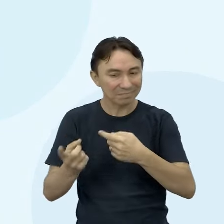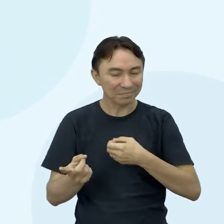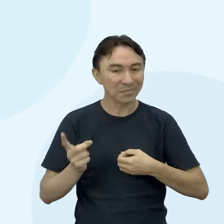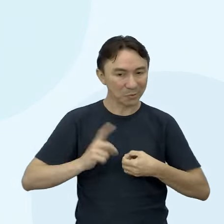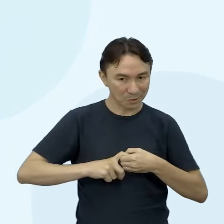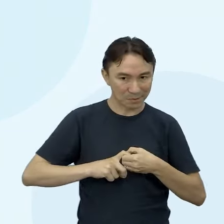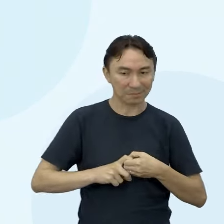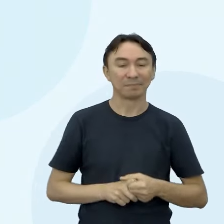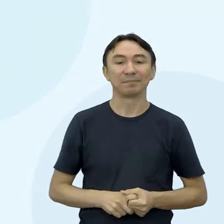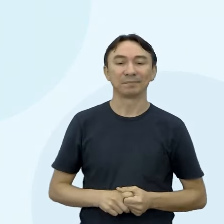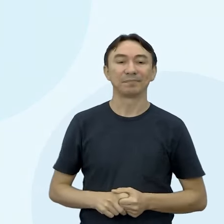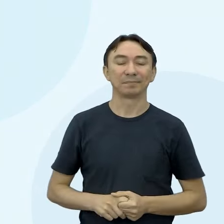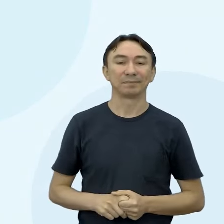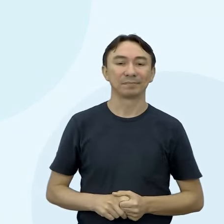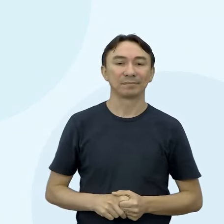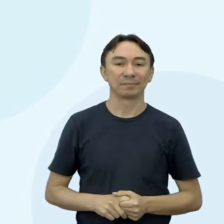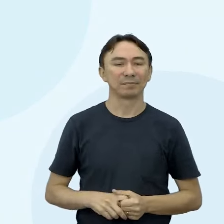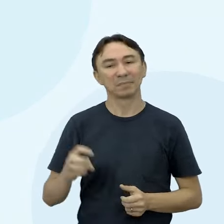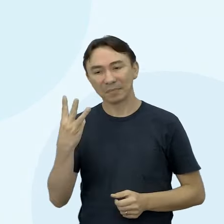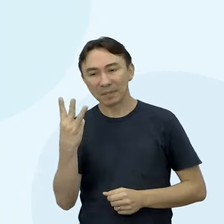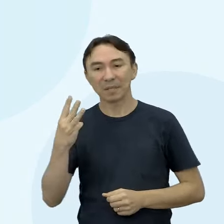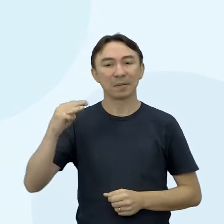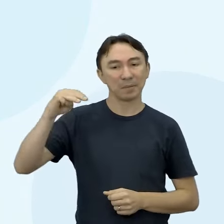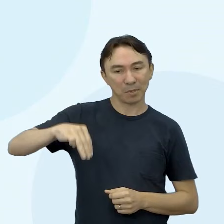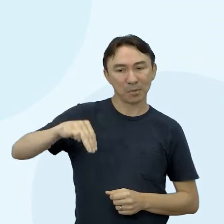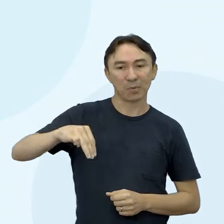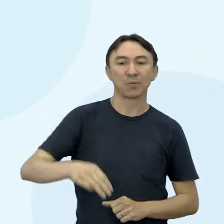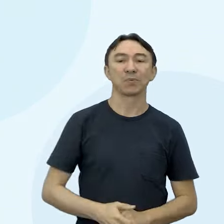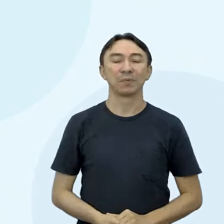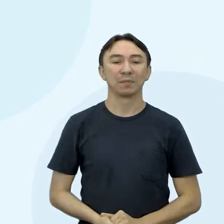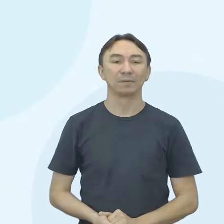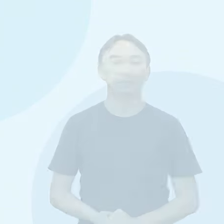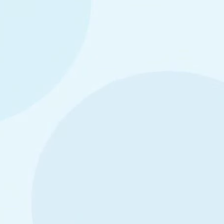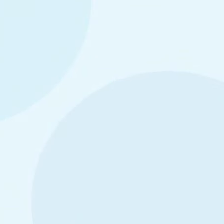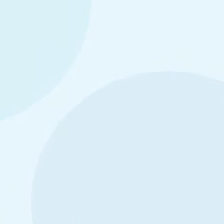a imagem. Então, 3 minutos para vocês.